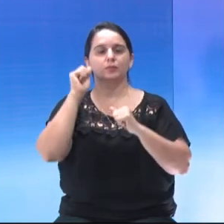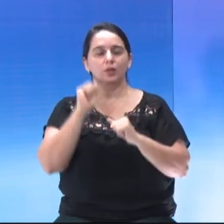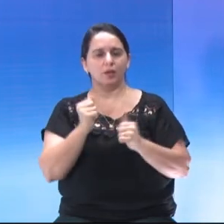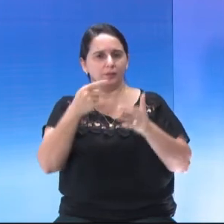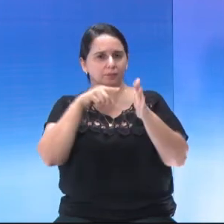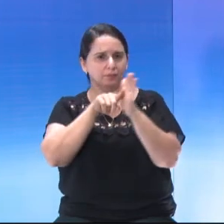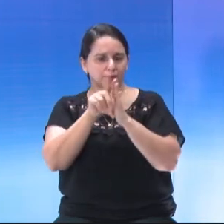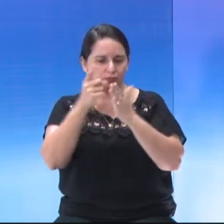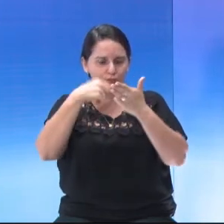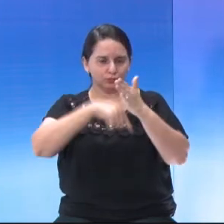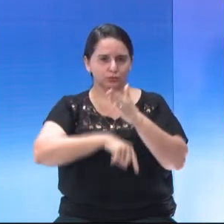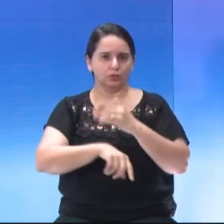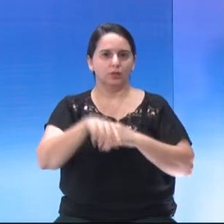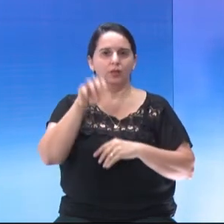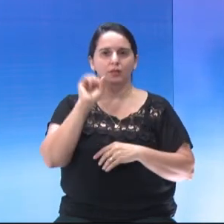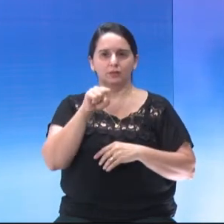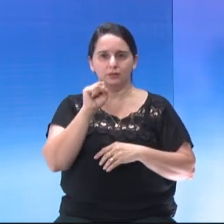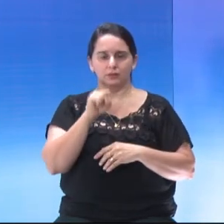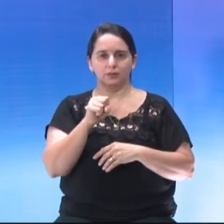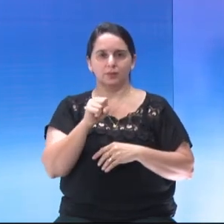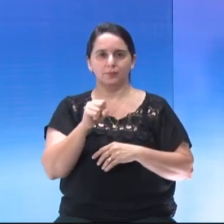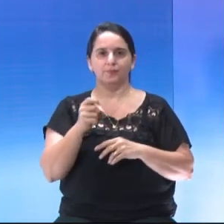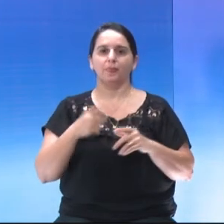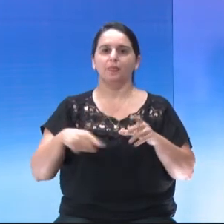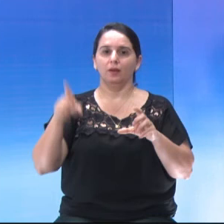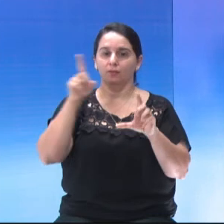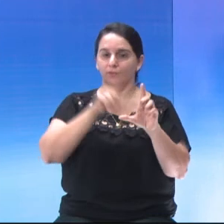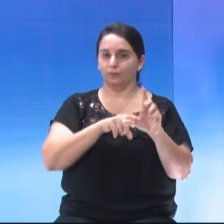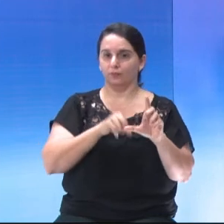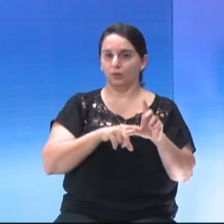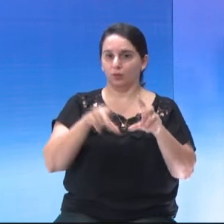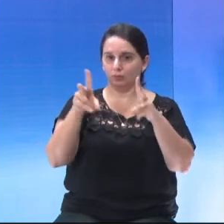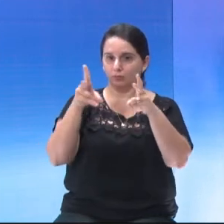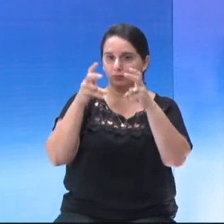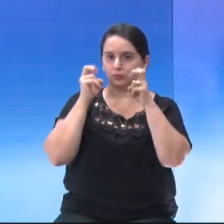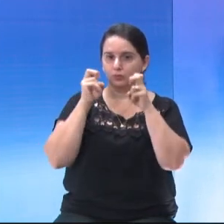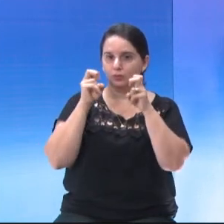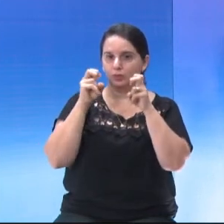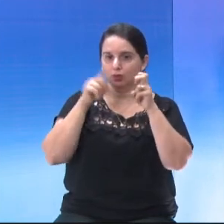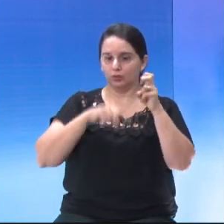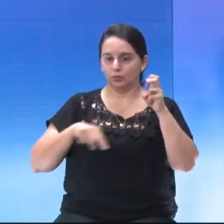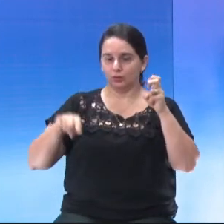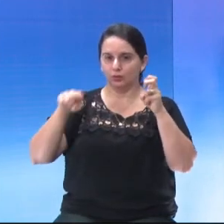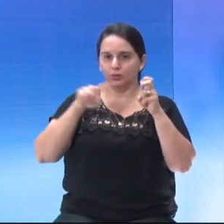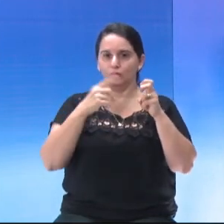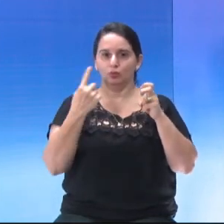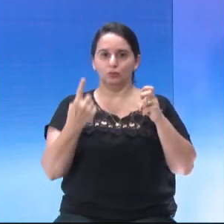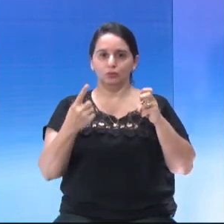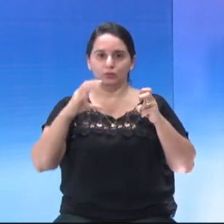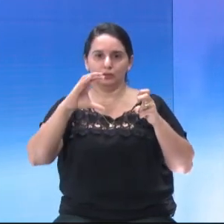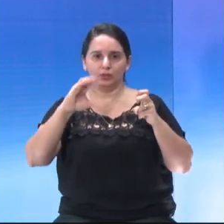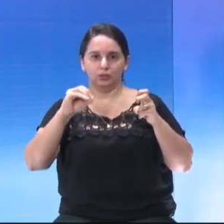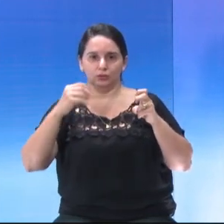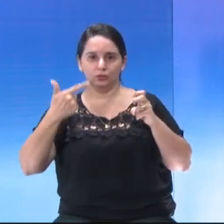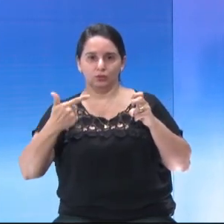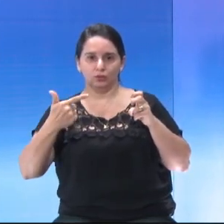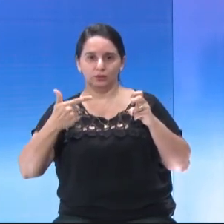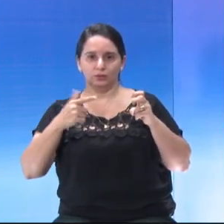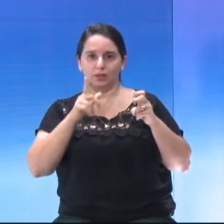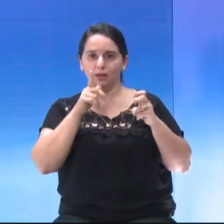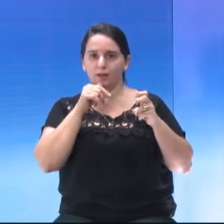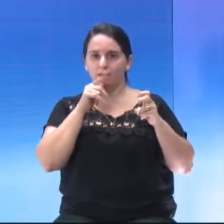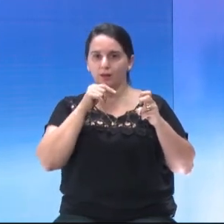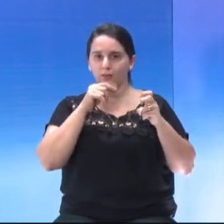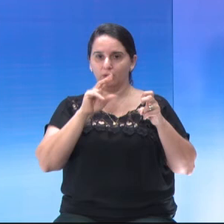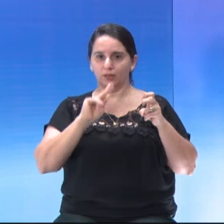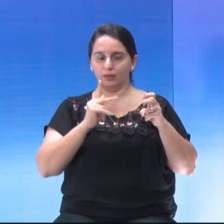professor, nós podemos aprofundar essa resposta. Vamos voltar aqui no ciclo. Observe que quem passou pelo processo 1 é o